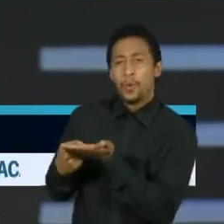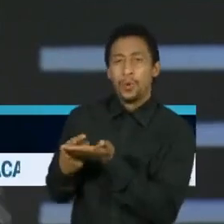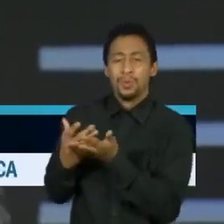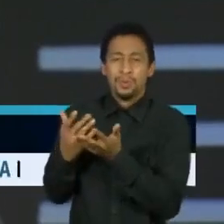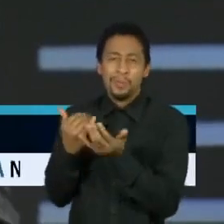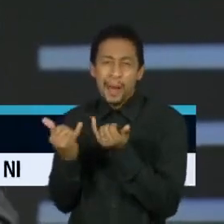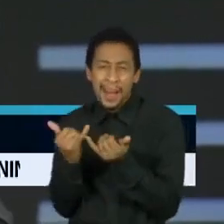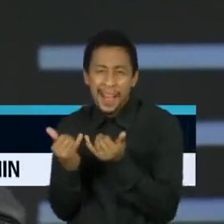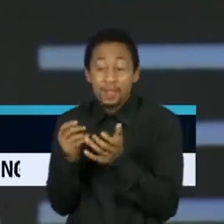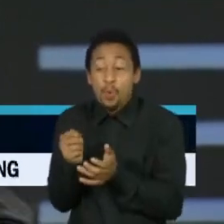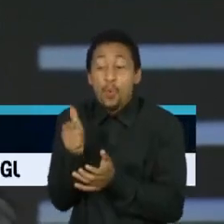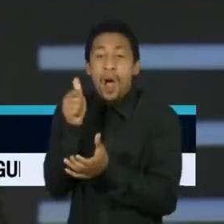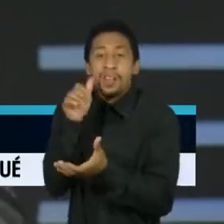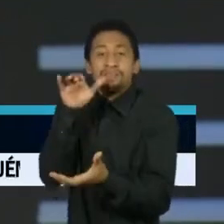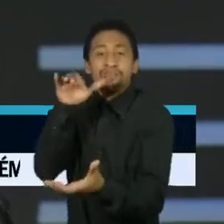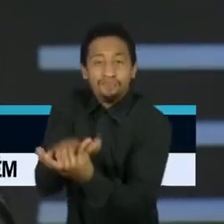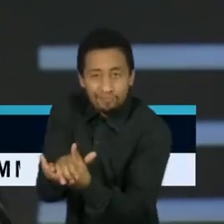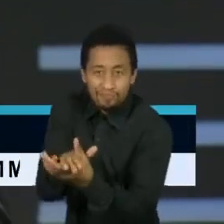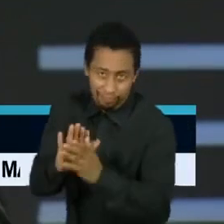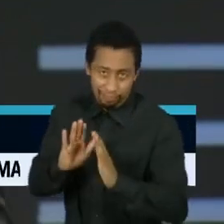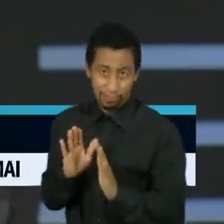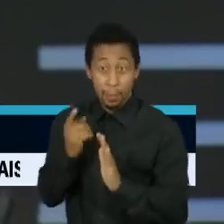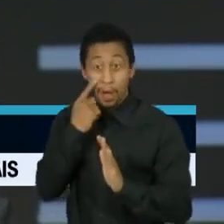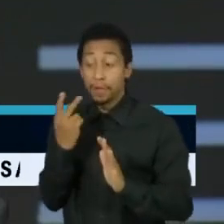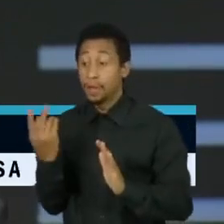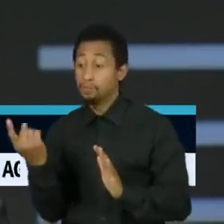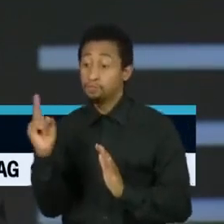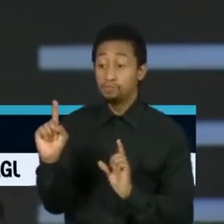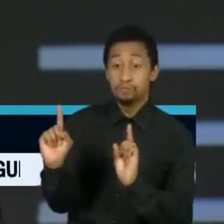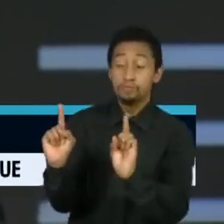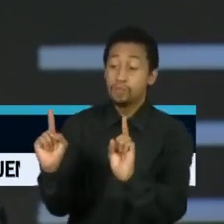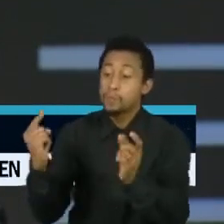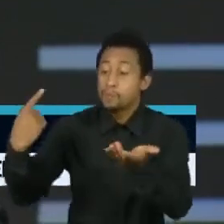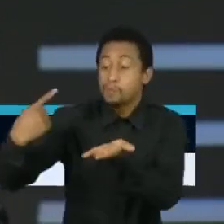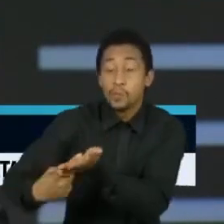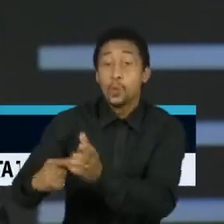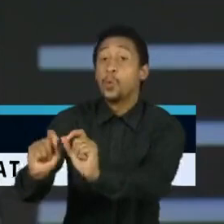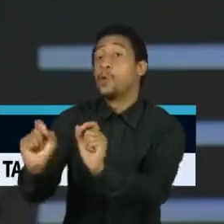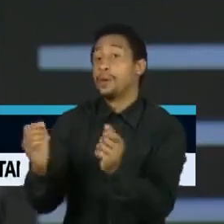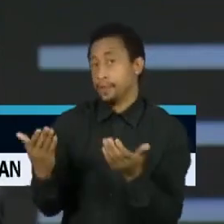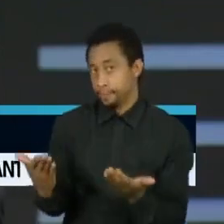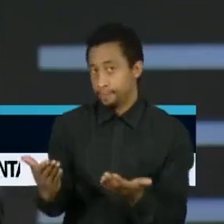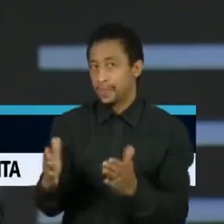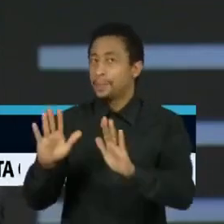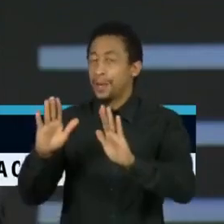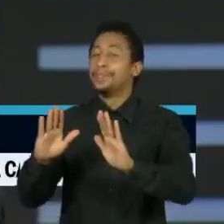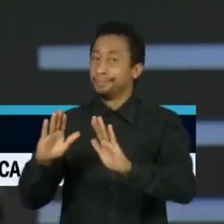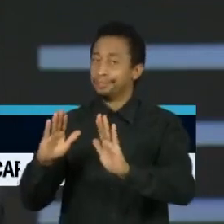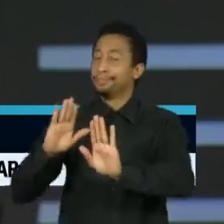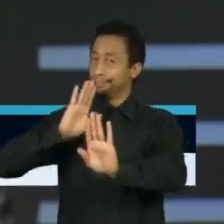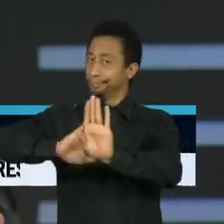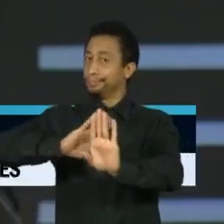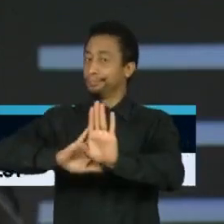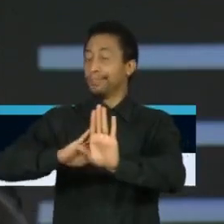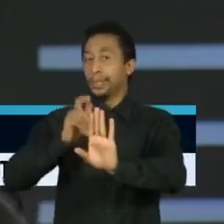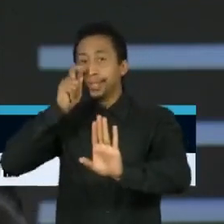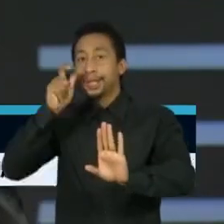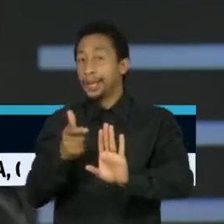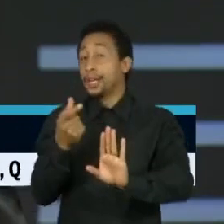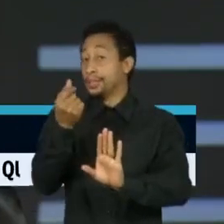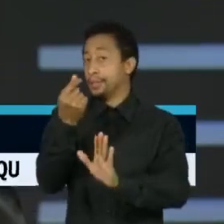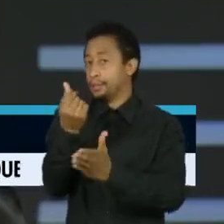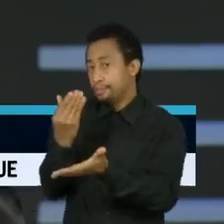verdade, para tentar entender como é que cada um entra nessa história, né? E o que está em jogo é o fundo partidário, por exemplo, e o controle